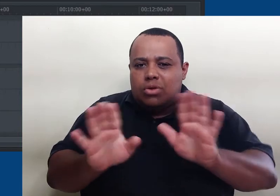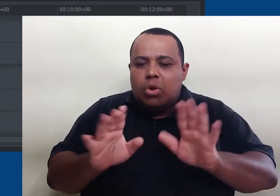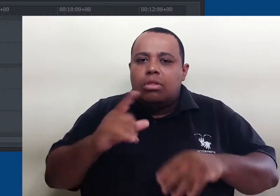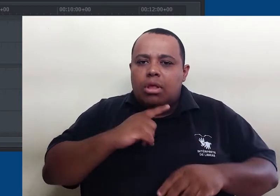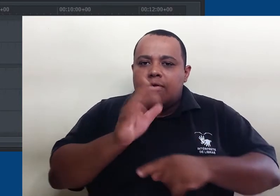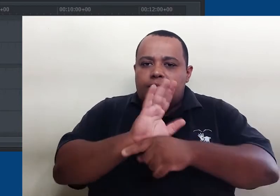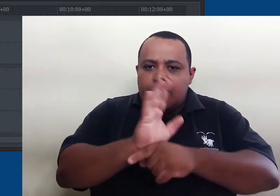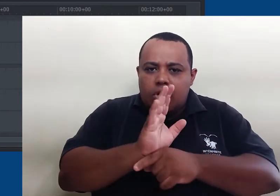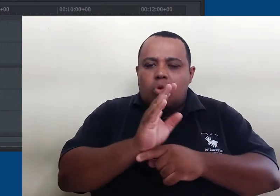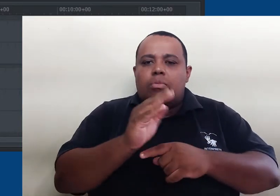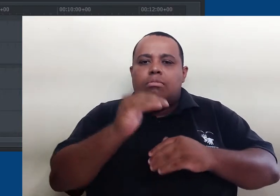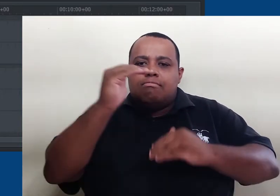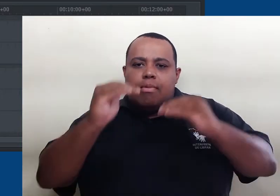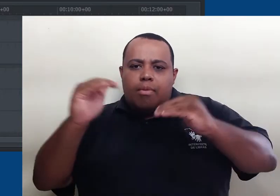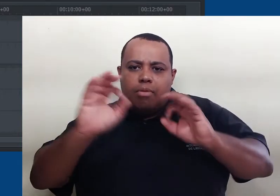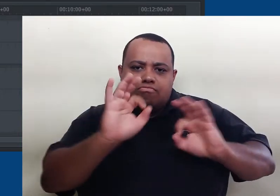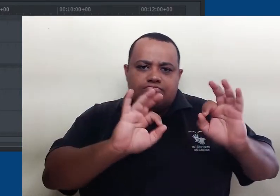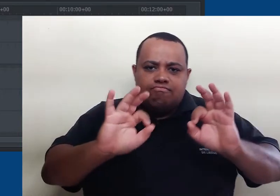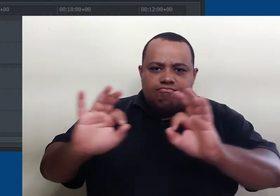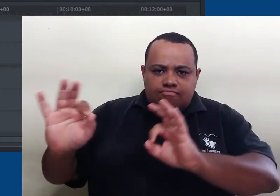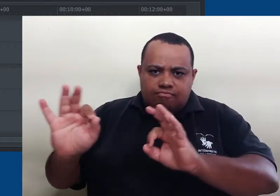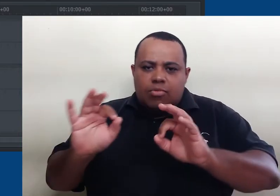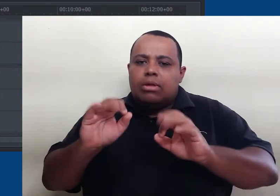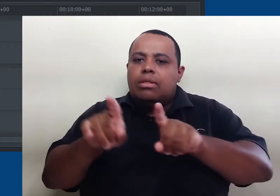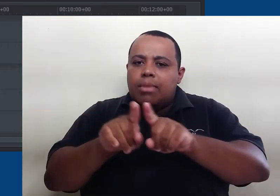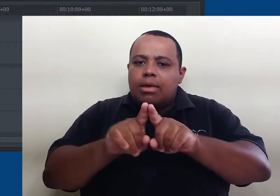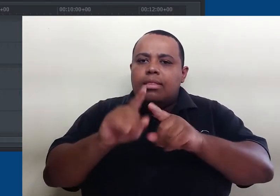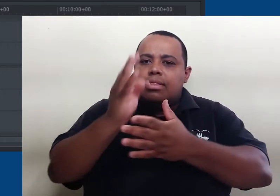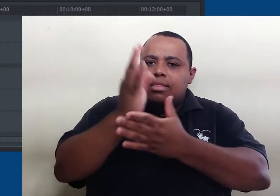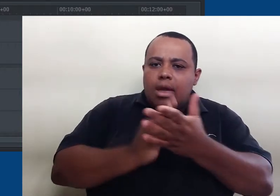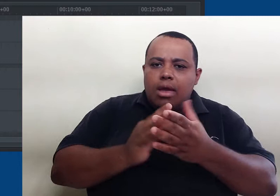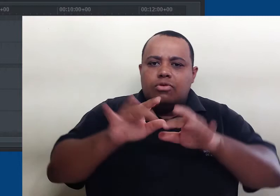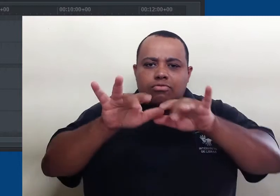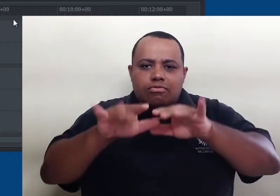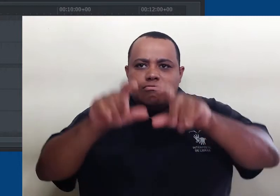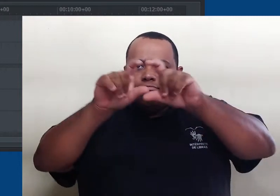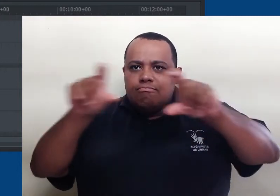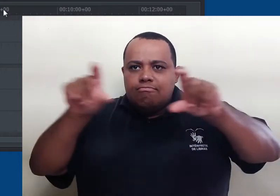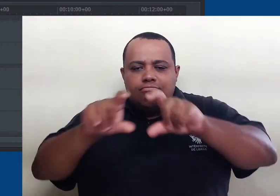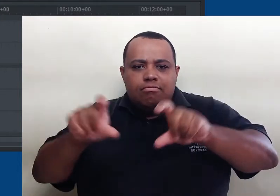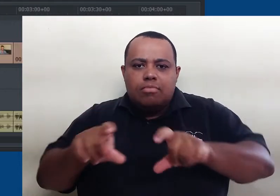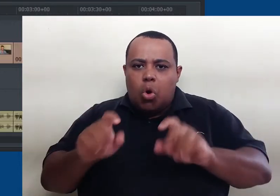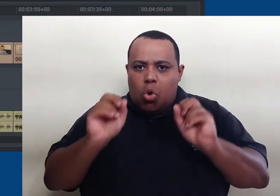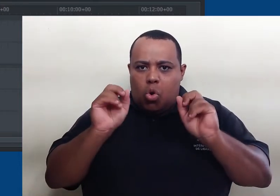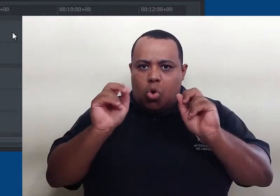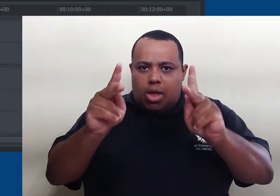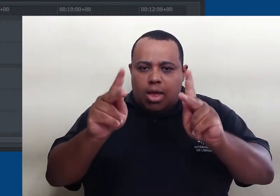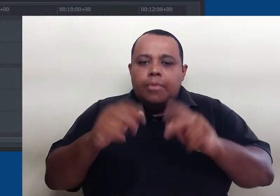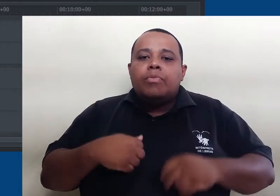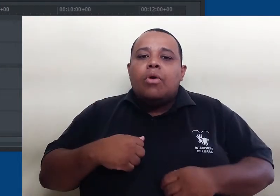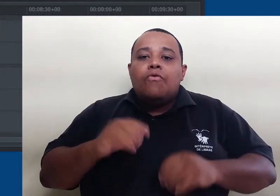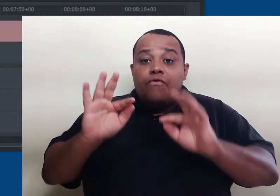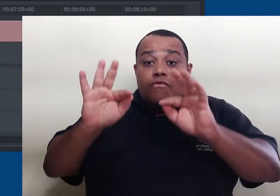vídeo adicionado numa camada superior, uma camada de texto, coisas assim, mas é normal ele ter esses cortes. No meu caso aqui, eu adicionei uma animação de